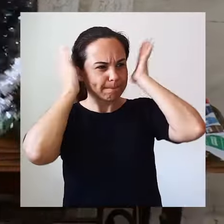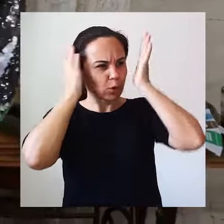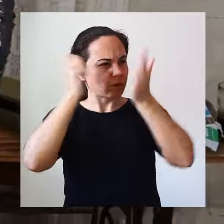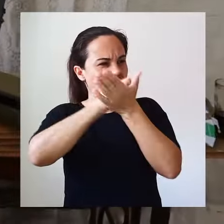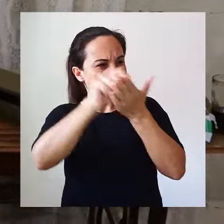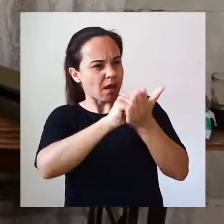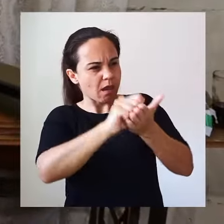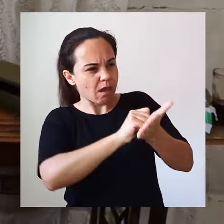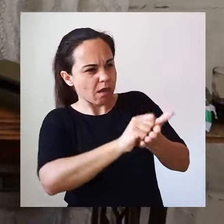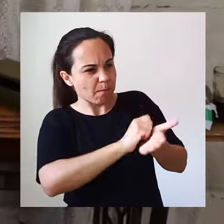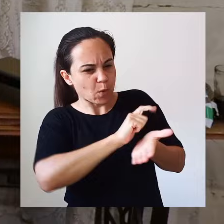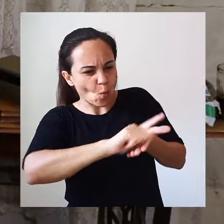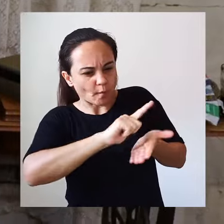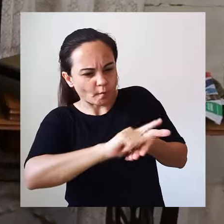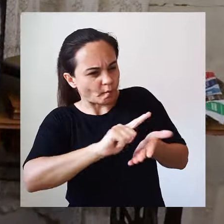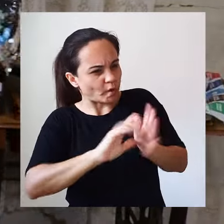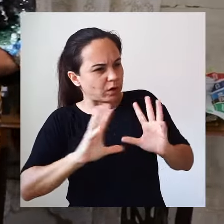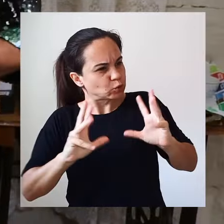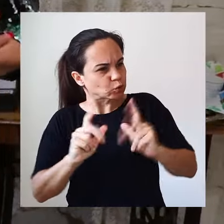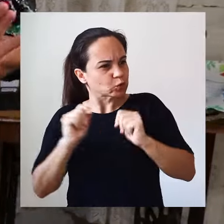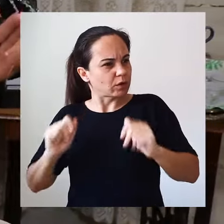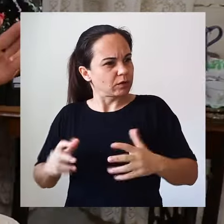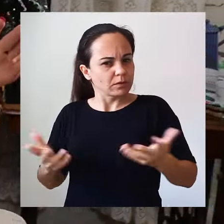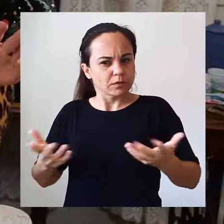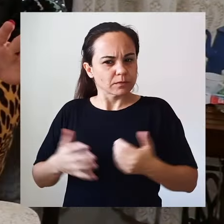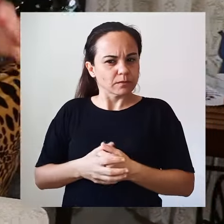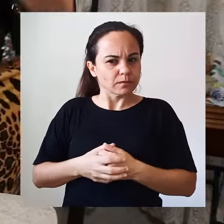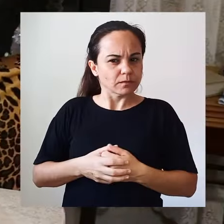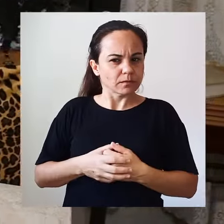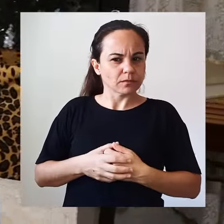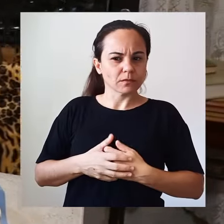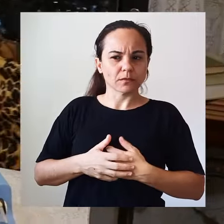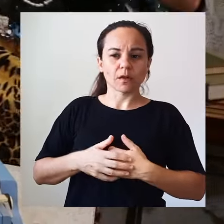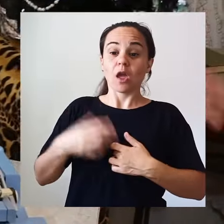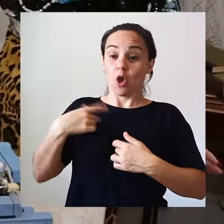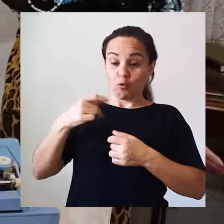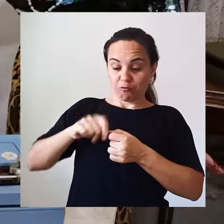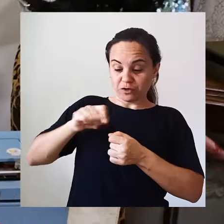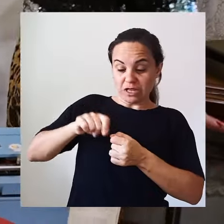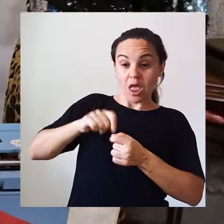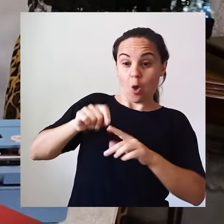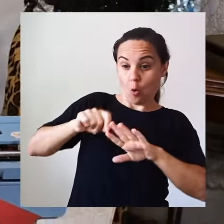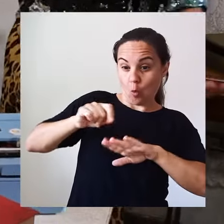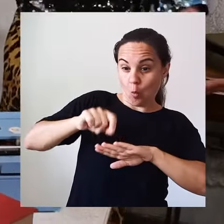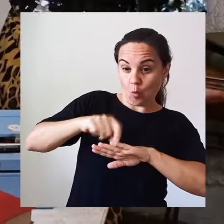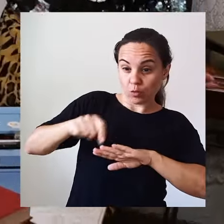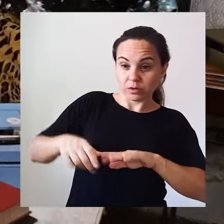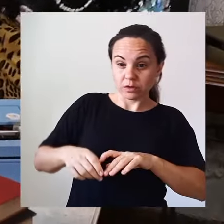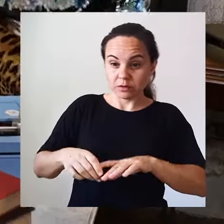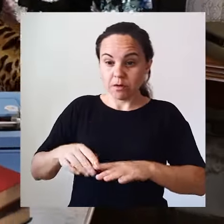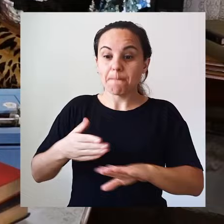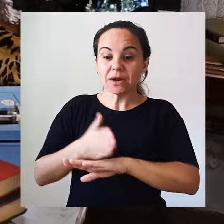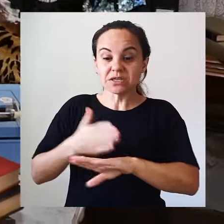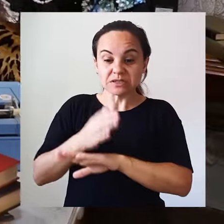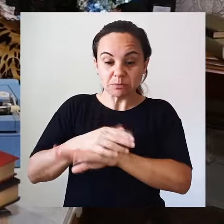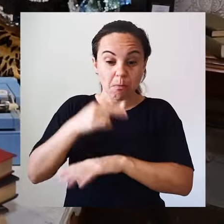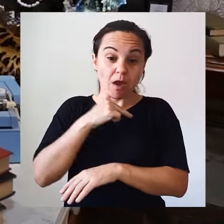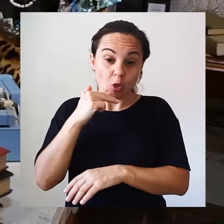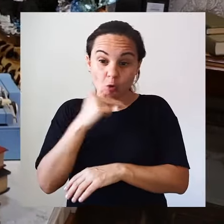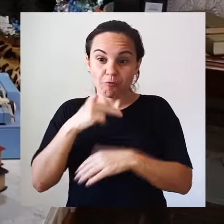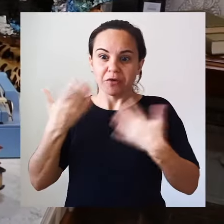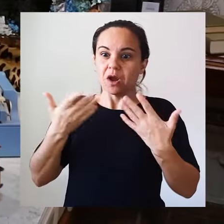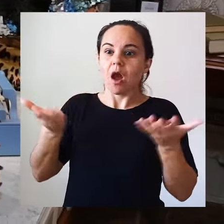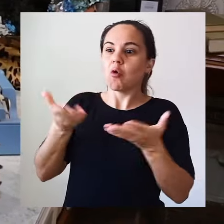casa, tá? Me fiz até as unhas, olha que bonita, pra poder vir aqui na novela. Agora tem que ser empregada, que limpa, calma. Que limpa. Calma,